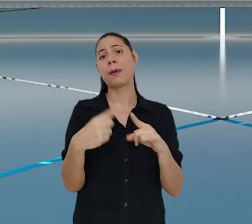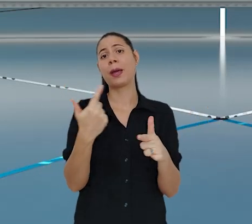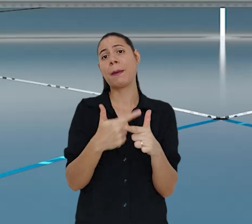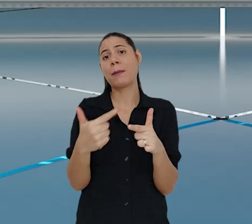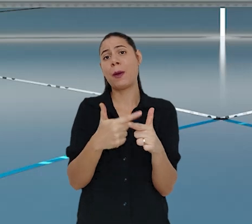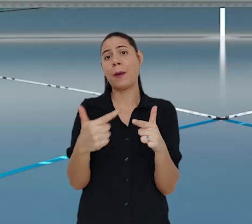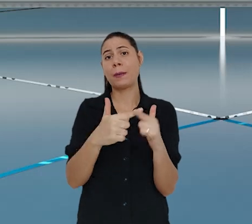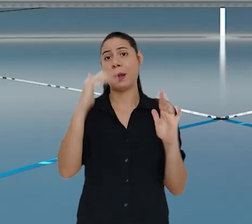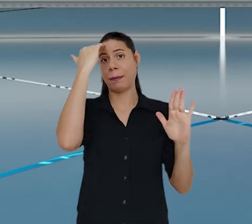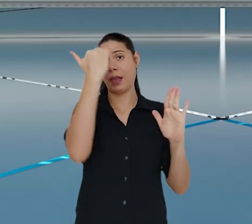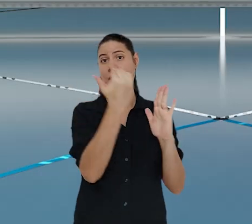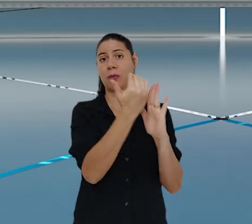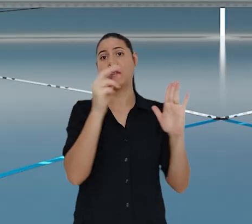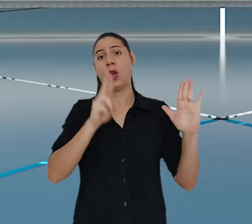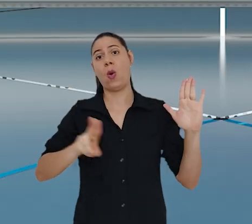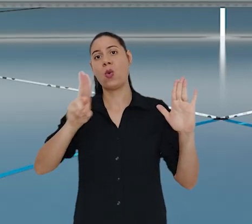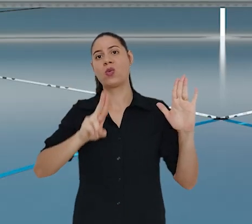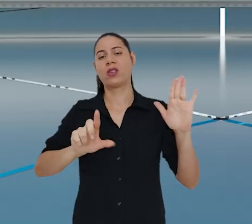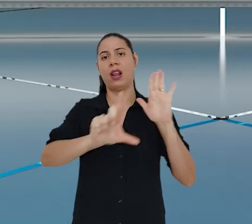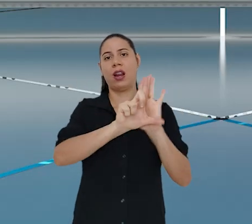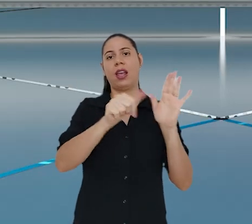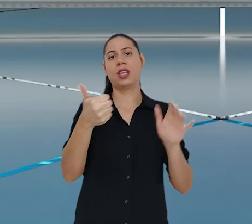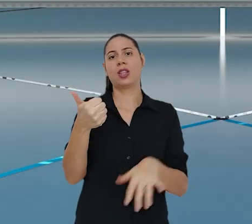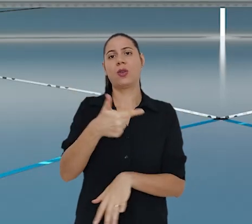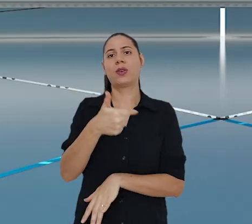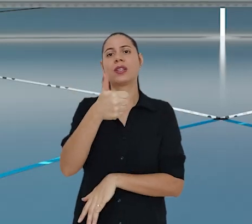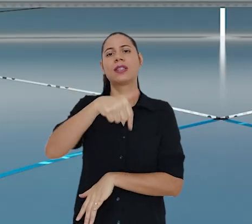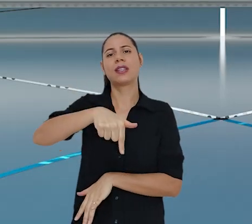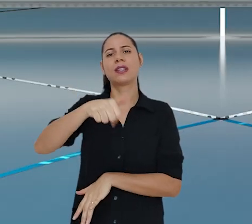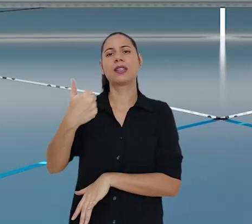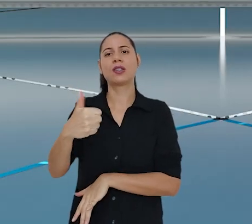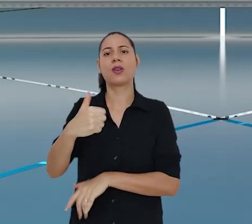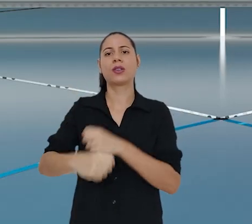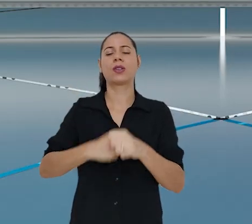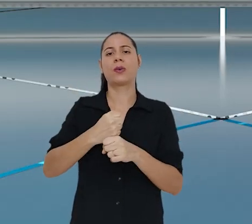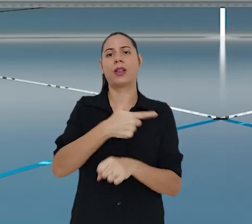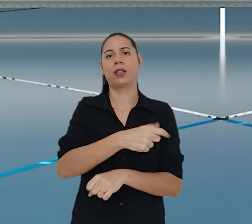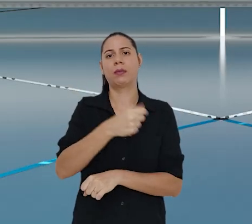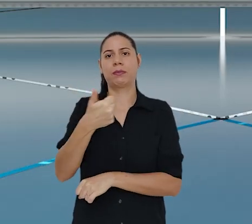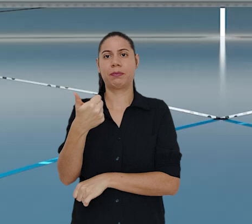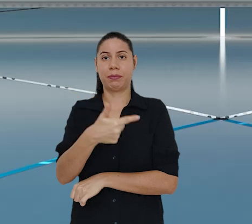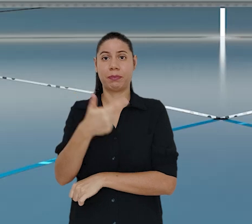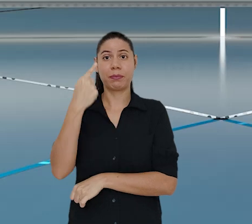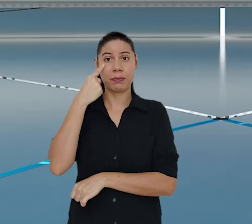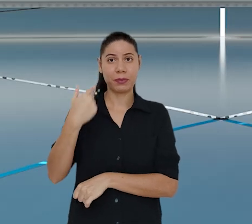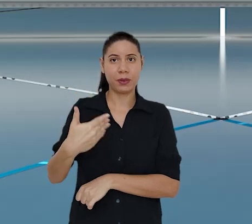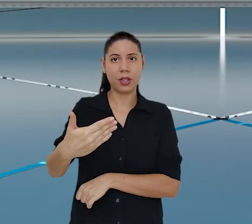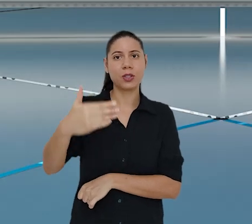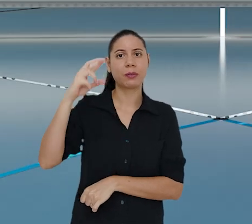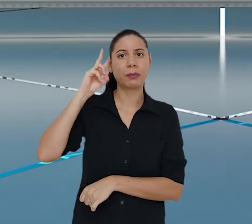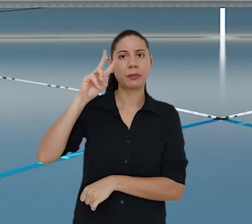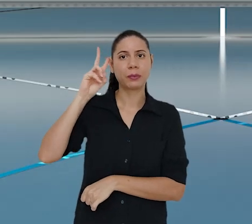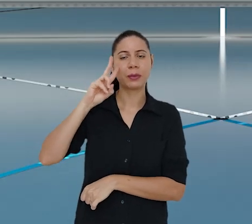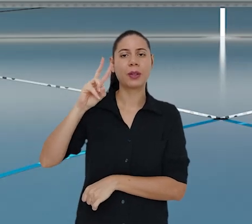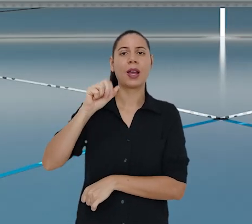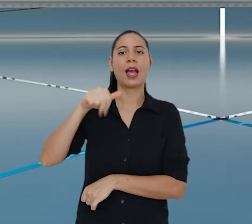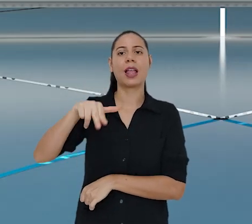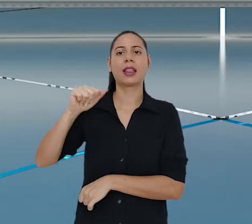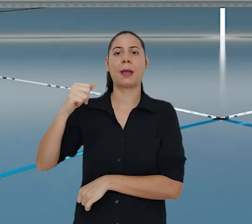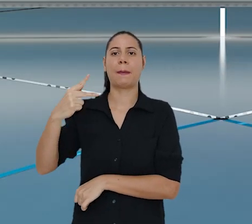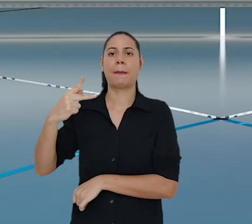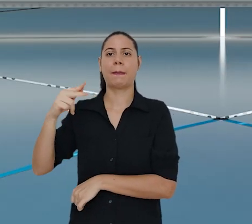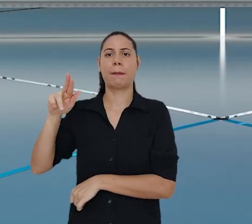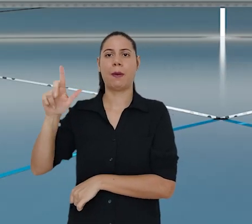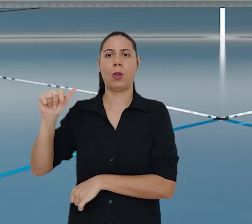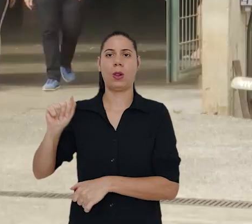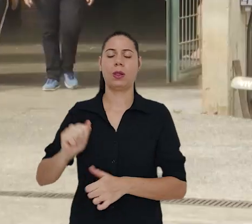por causa de problemas na aplicação da Lei 12.711 de 2012. Confira uma dessas histórias com Ana